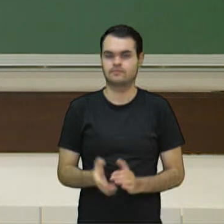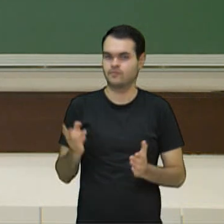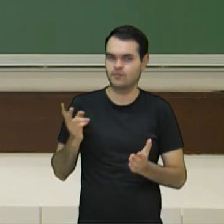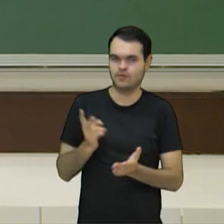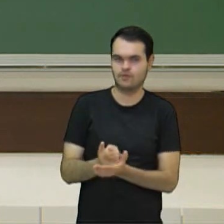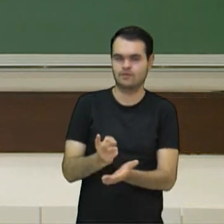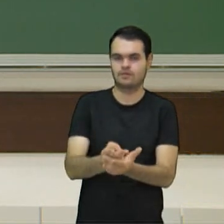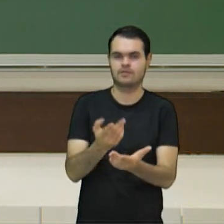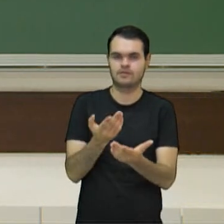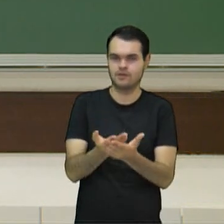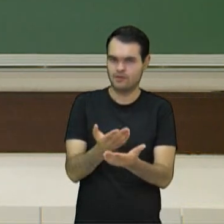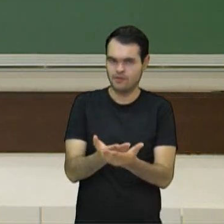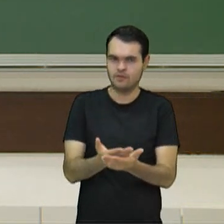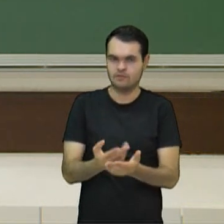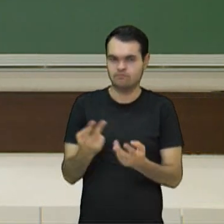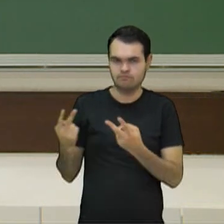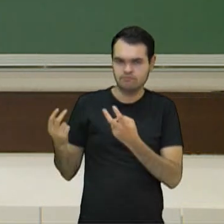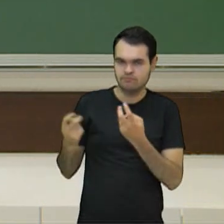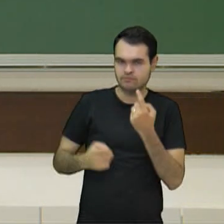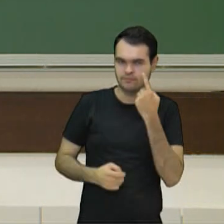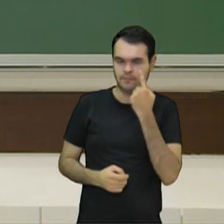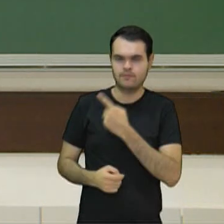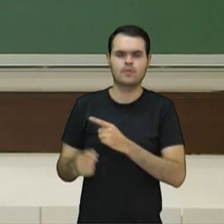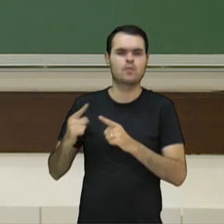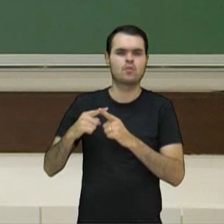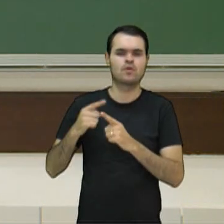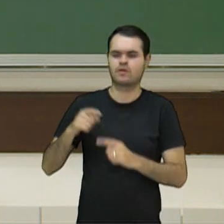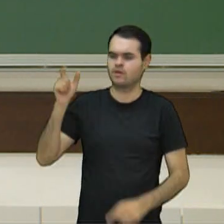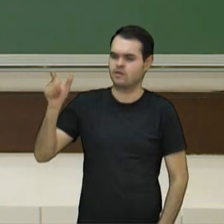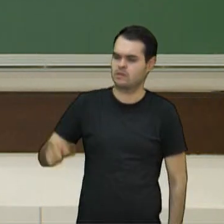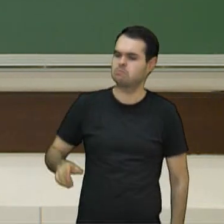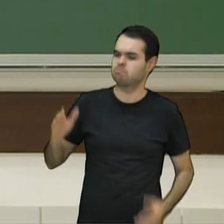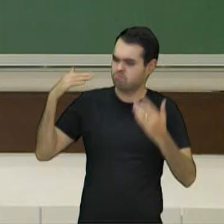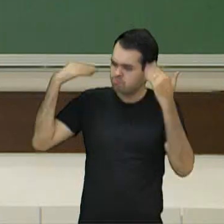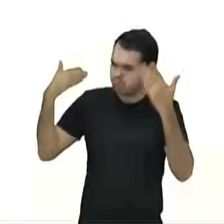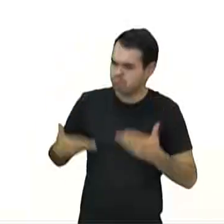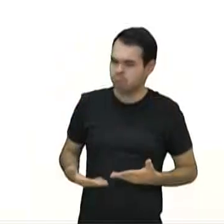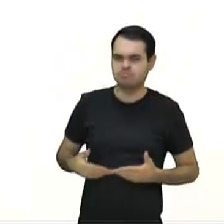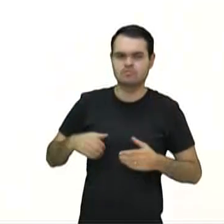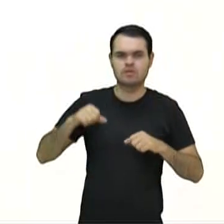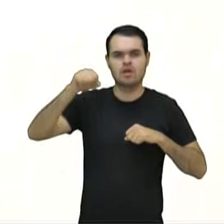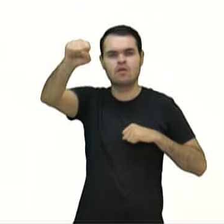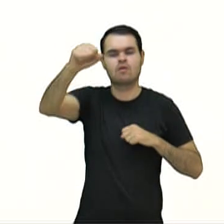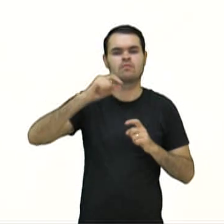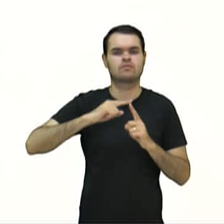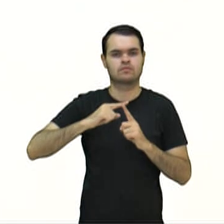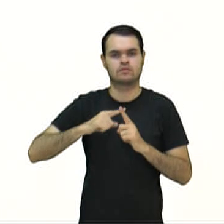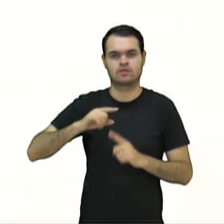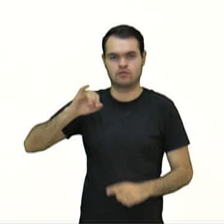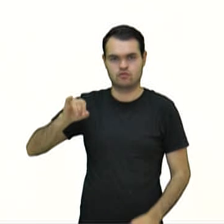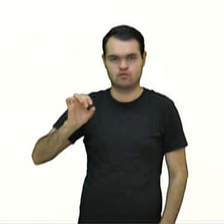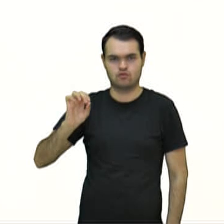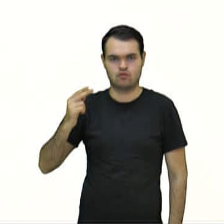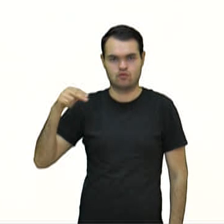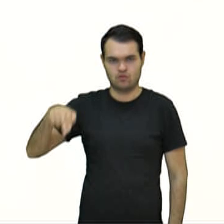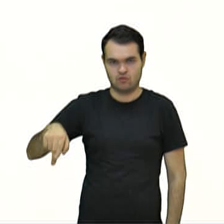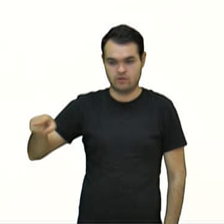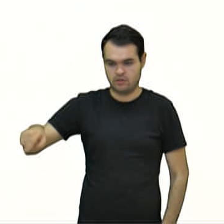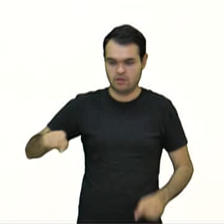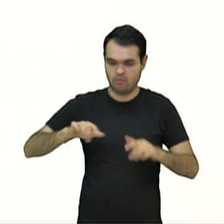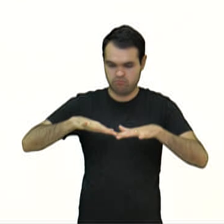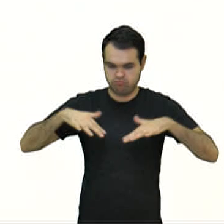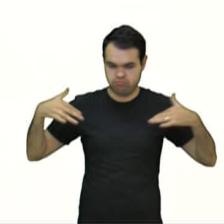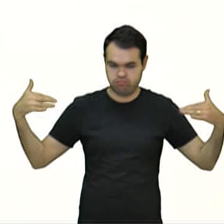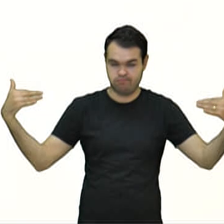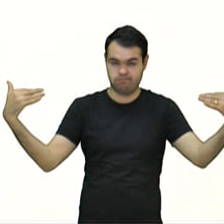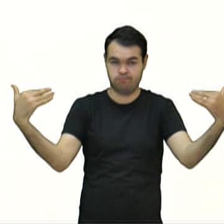Continuando a nossa aula, pessoal, observem. Por que ele foi considerado um herói? Porque John Lennon performed at Madison Square